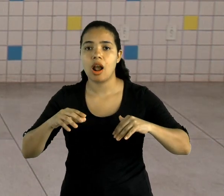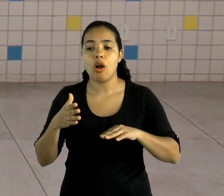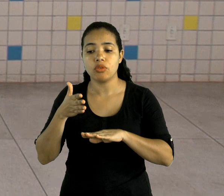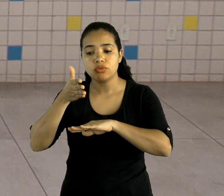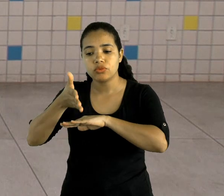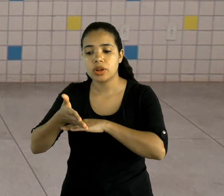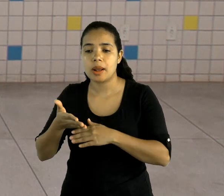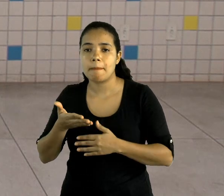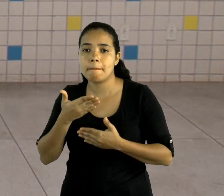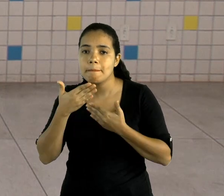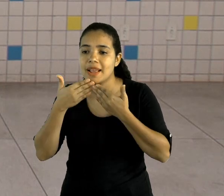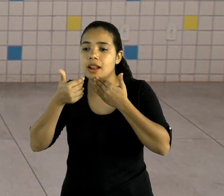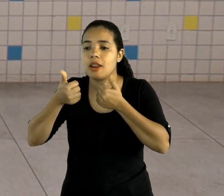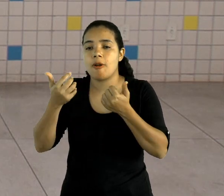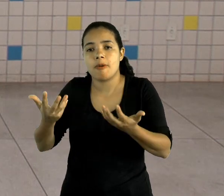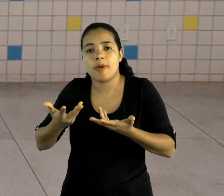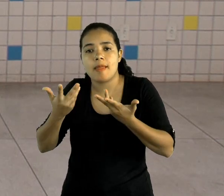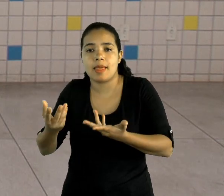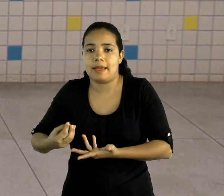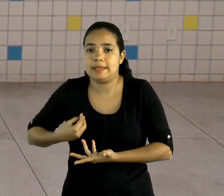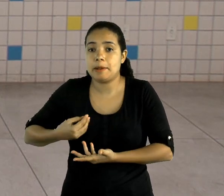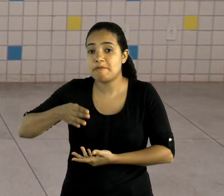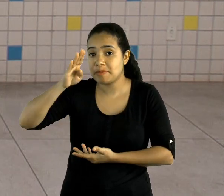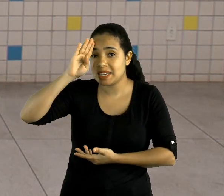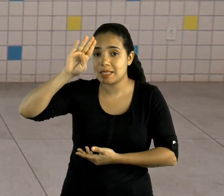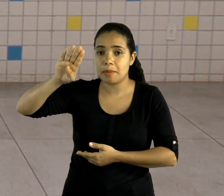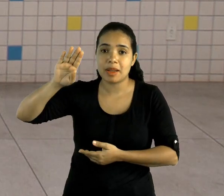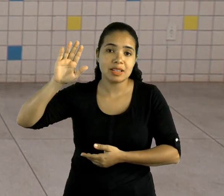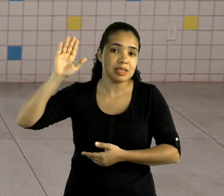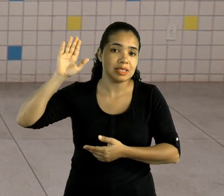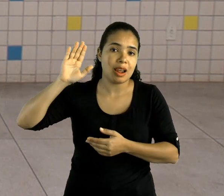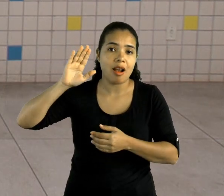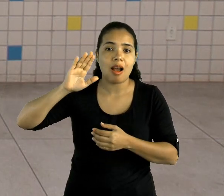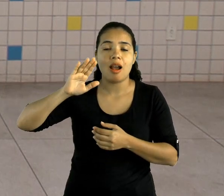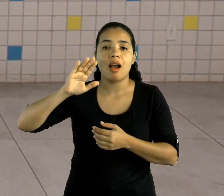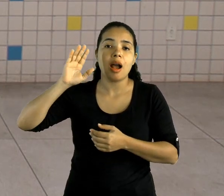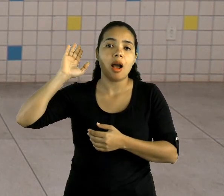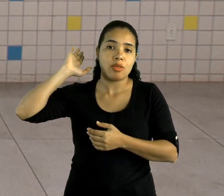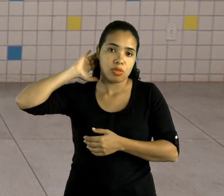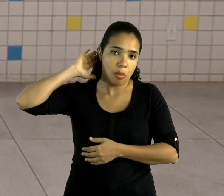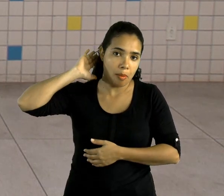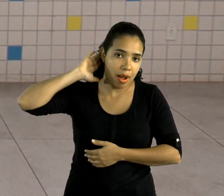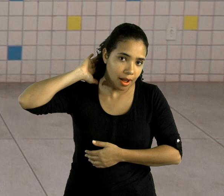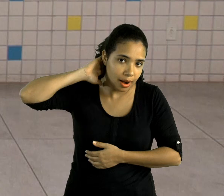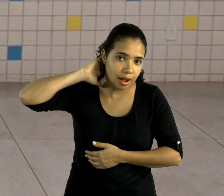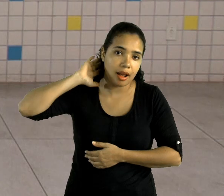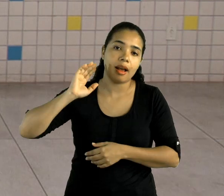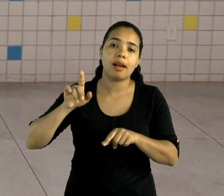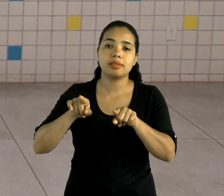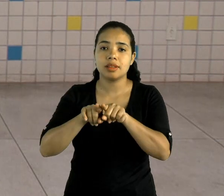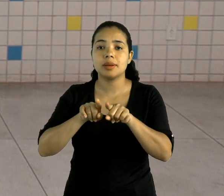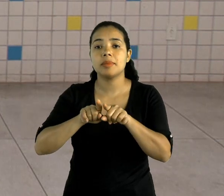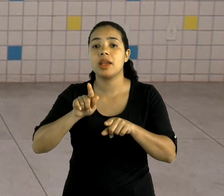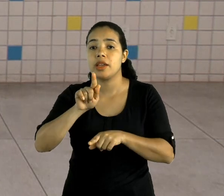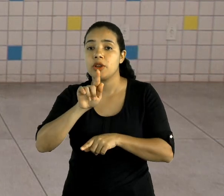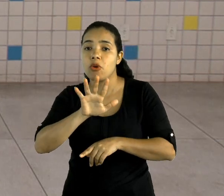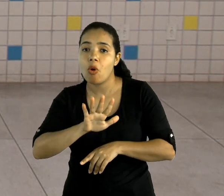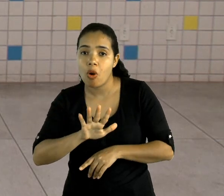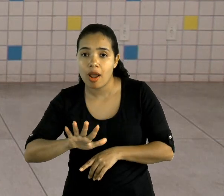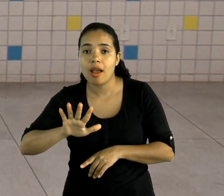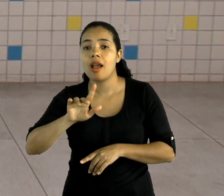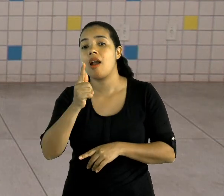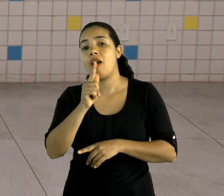vida, principalmente dos estados do Pará, estado do Goiás e